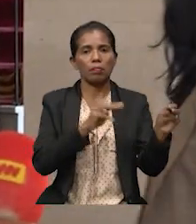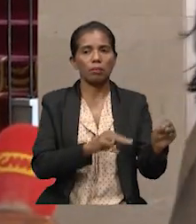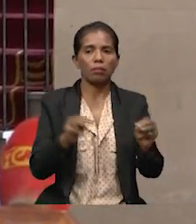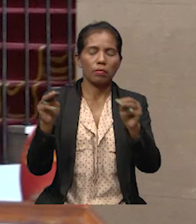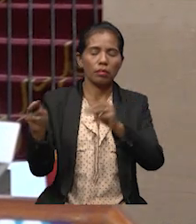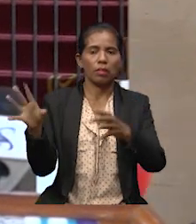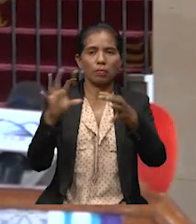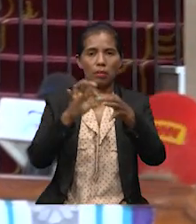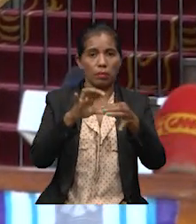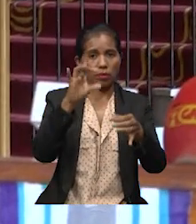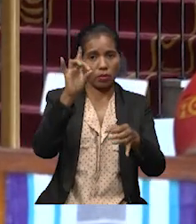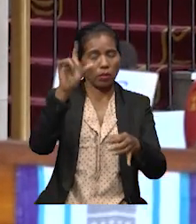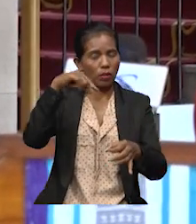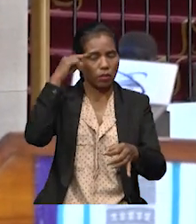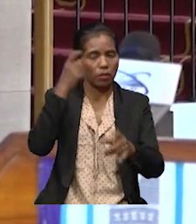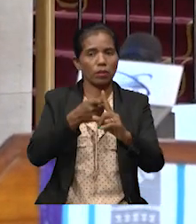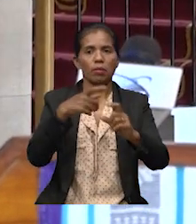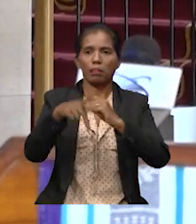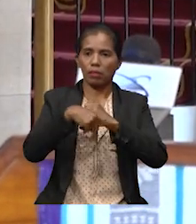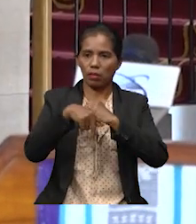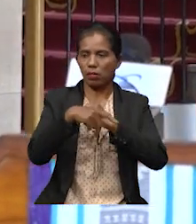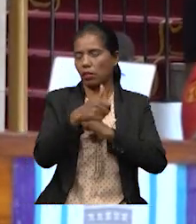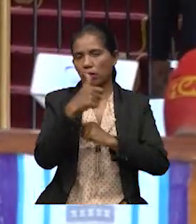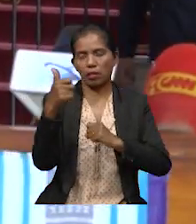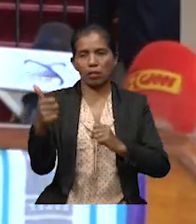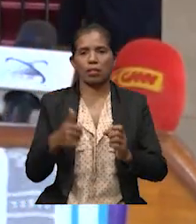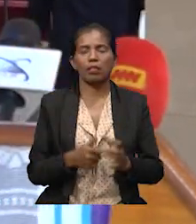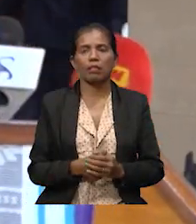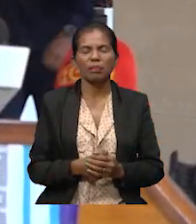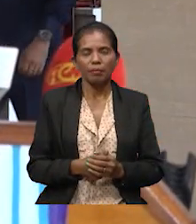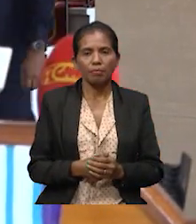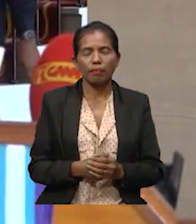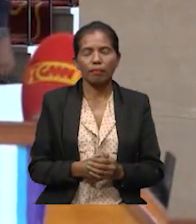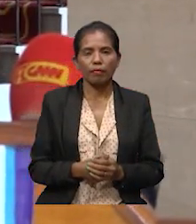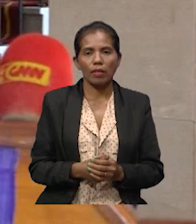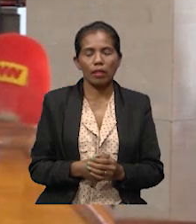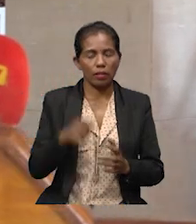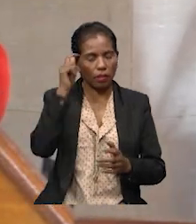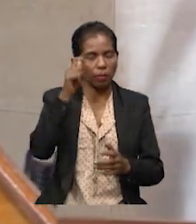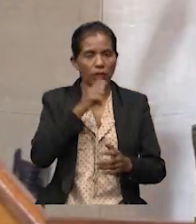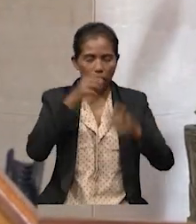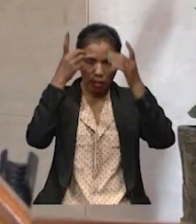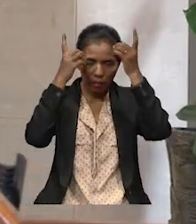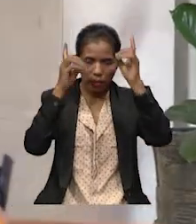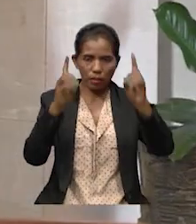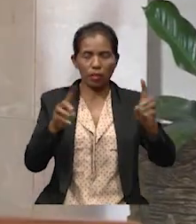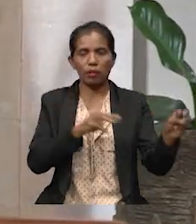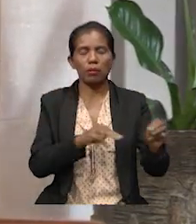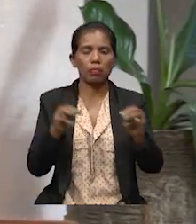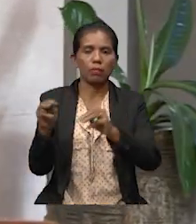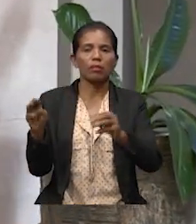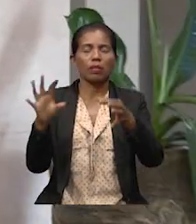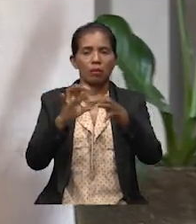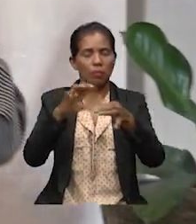membro oitavo governo, o seu partido Siraceluk, Taormatan Ruak RTT, decisão halo remodelação ba membro